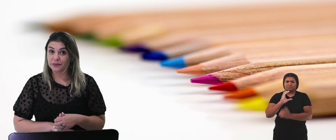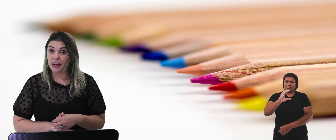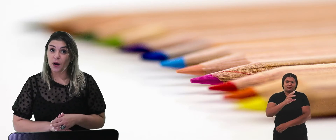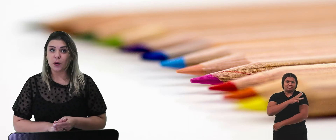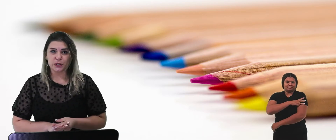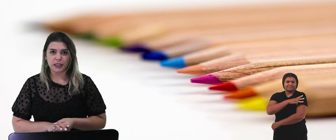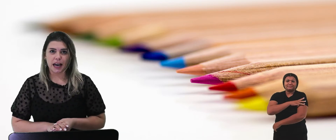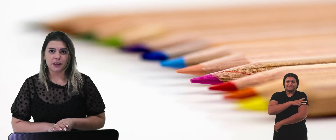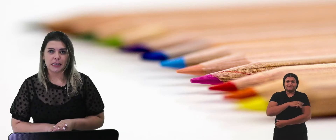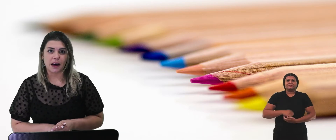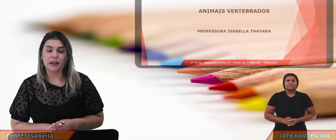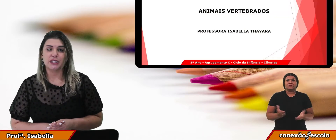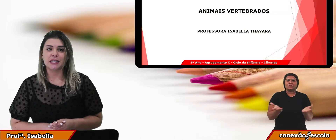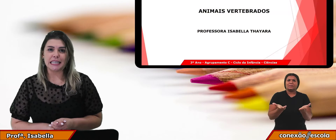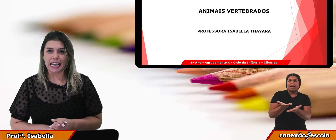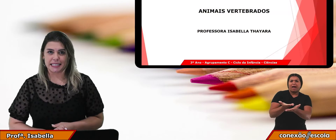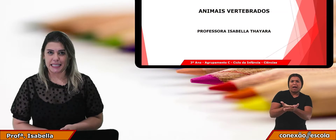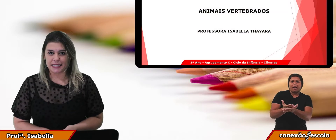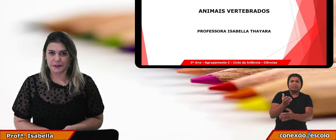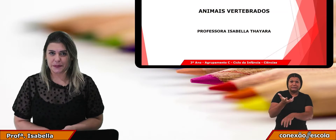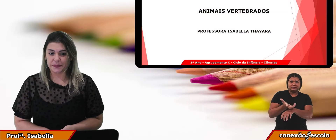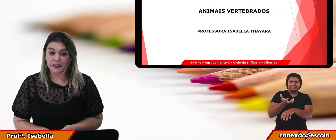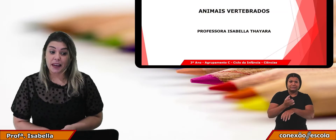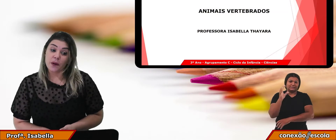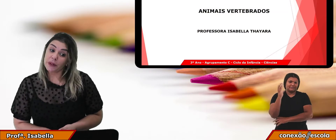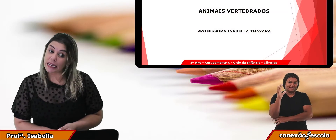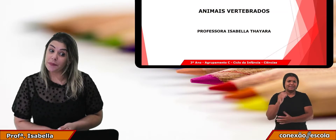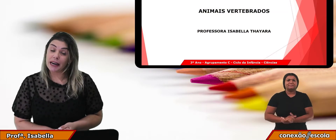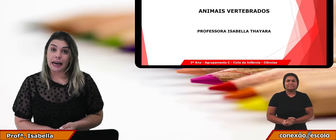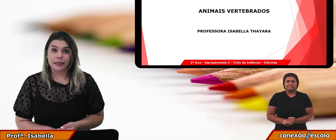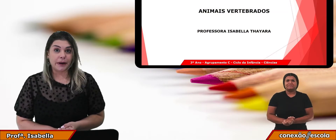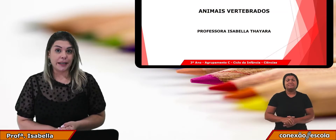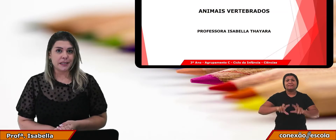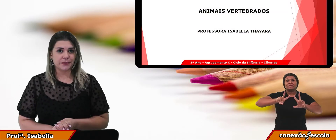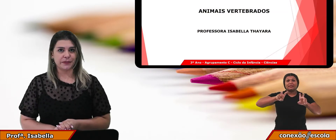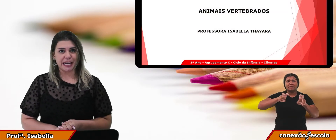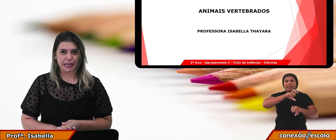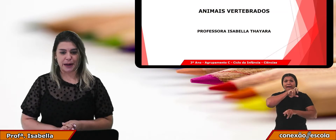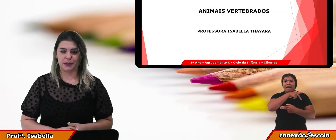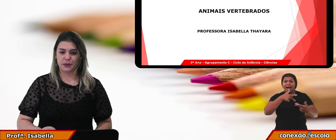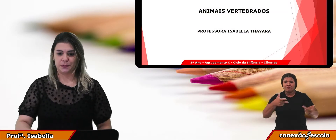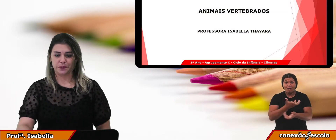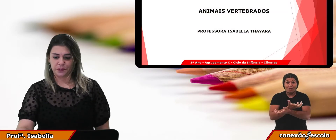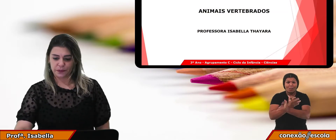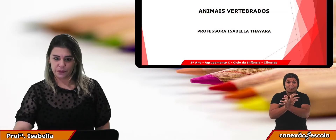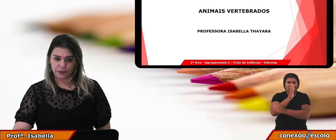ano. Hoje a nossa aula é de ciências. O tema: animais